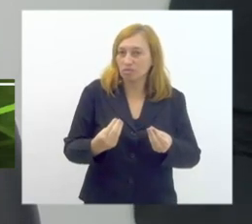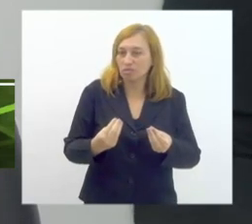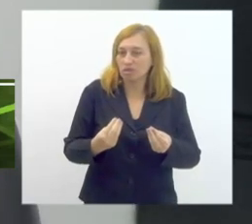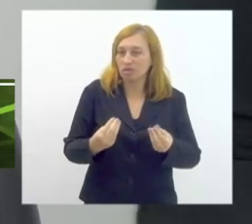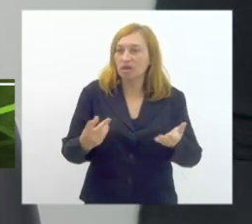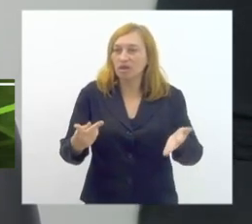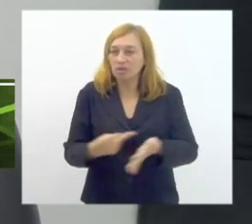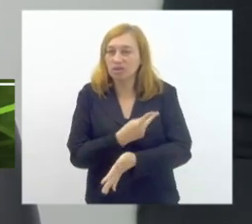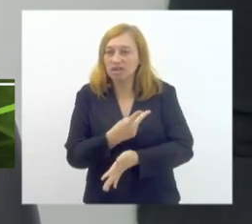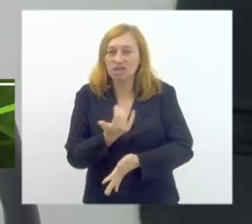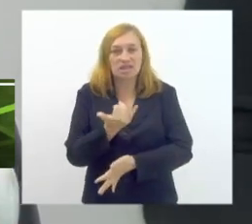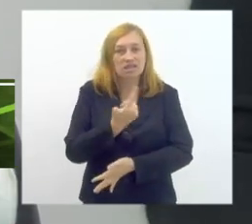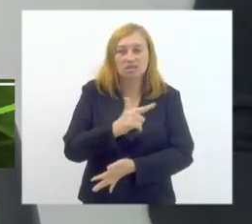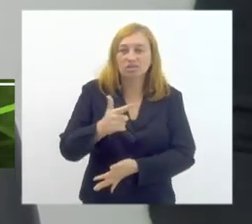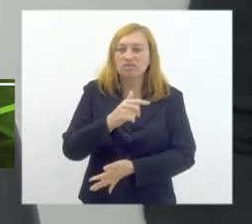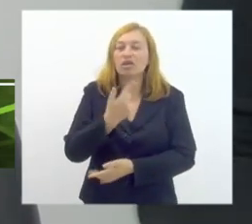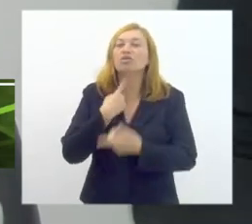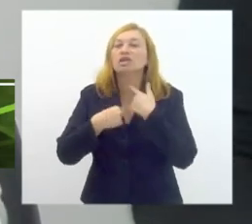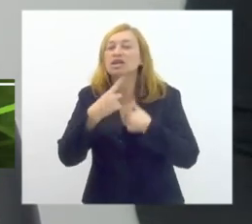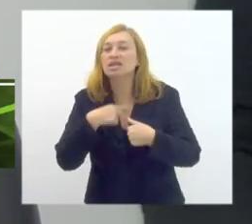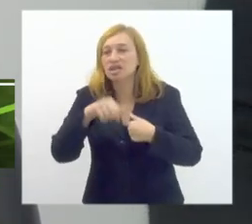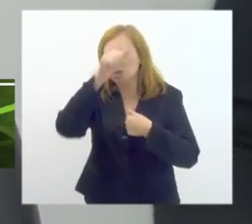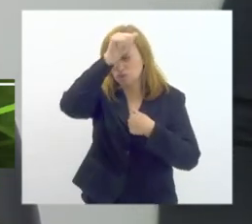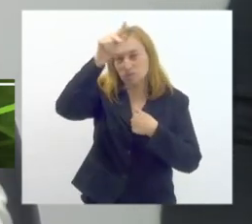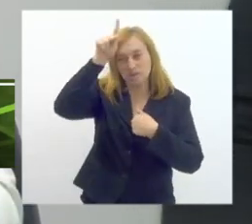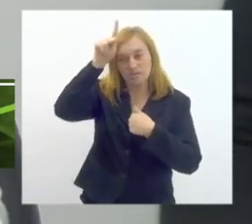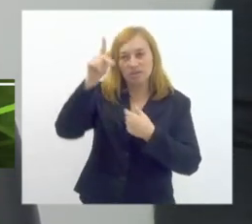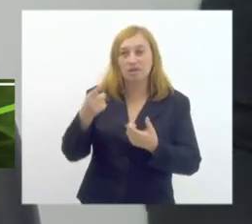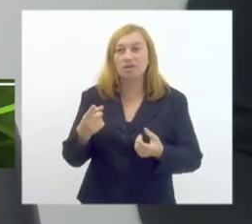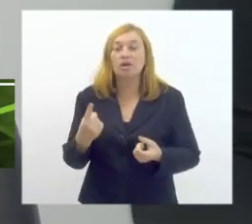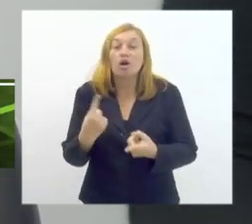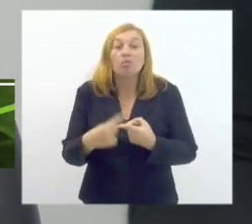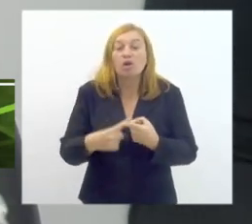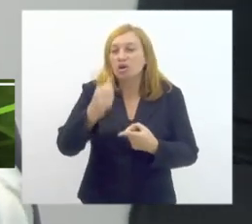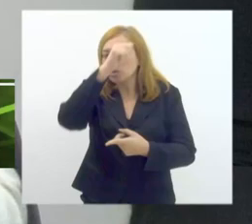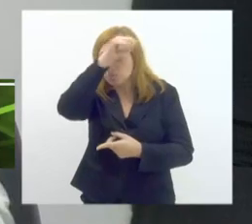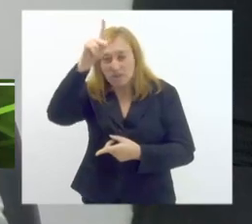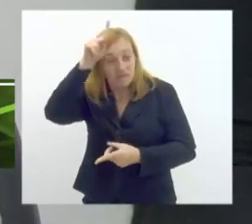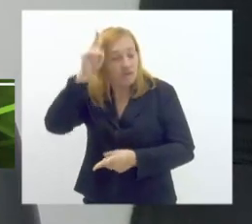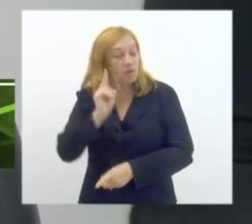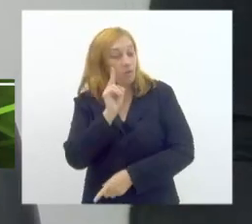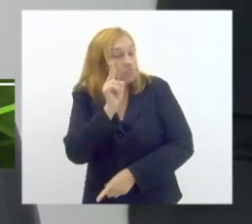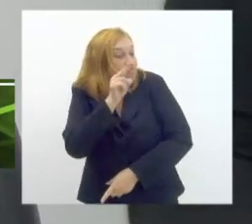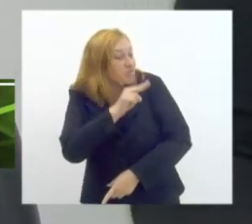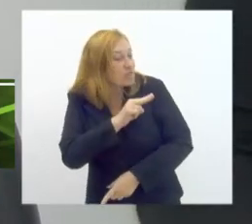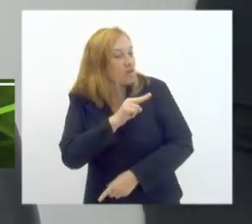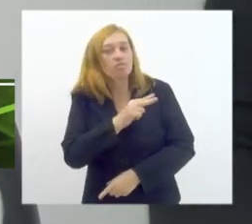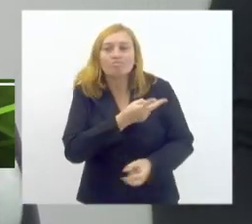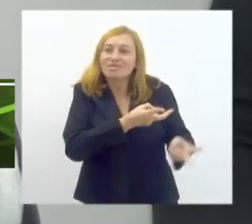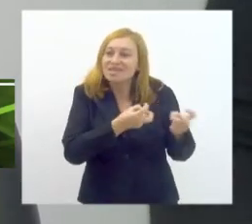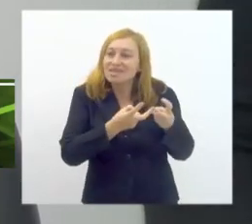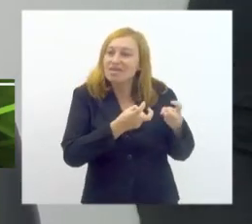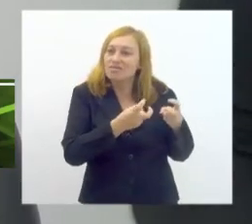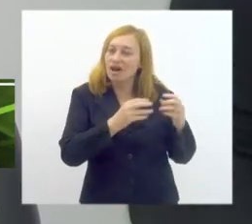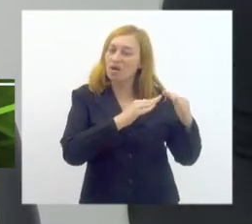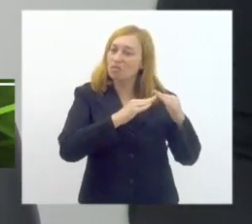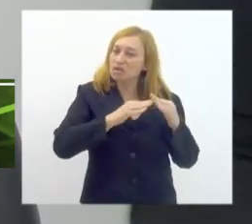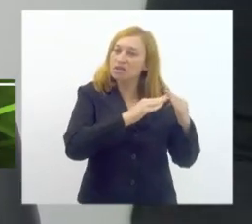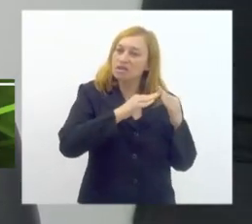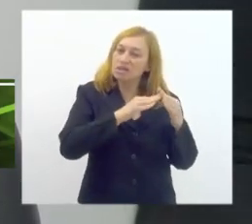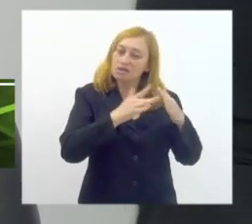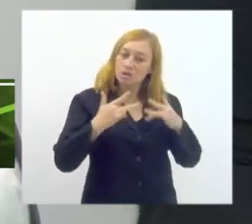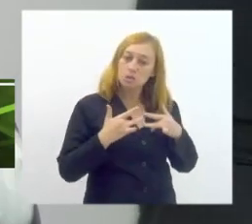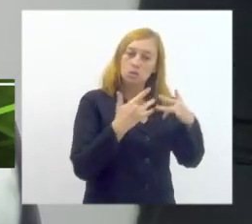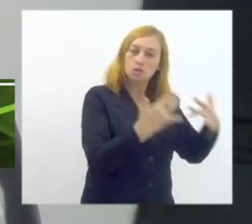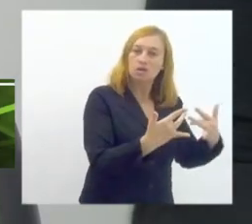dos prefeitos. São os prefeitos que conseguem olhar para o seu parceiro vizinho e